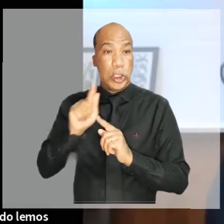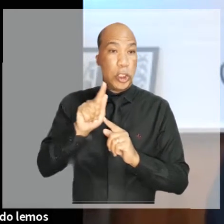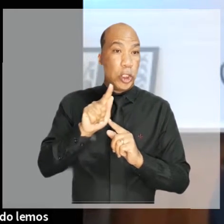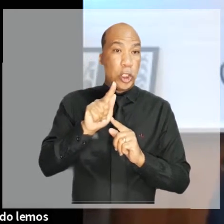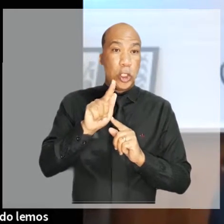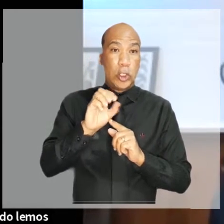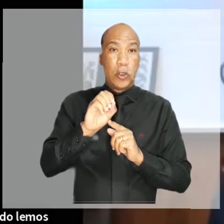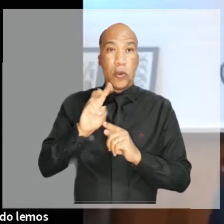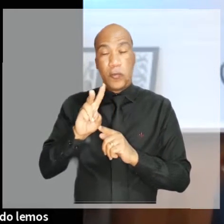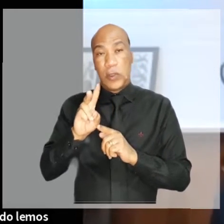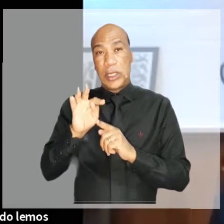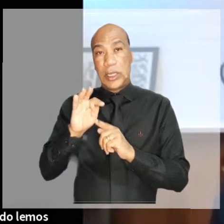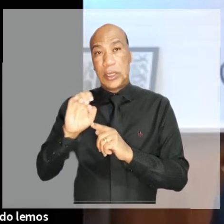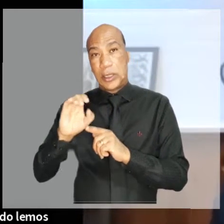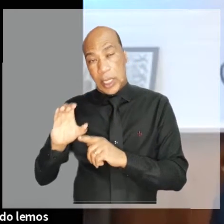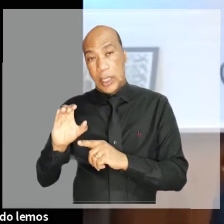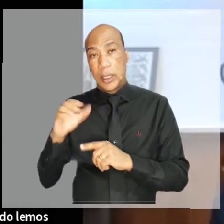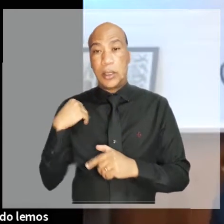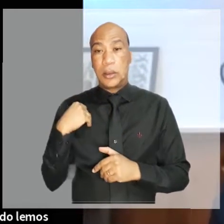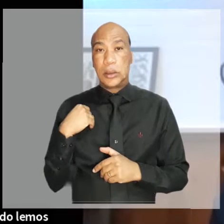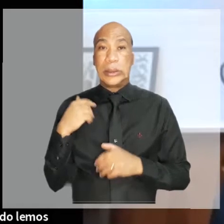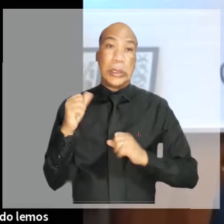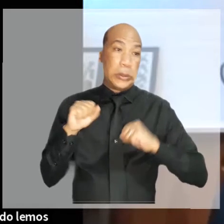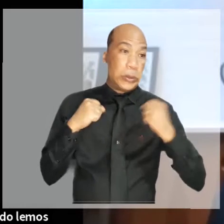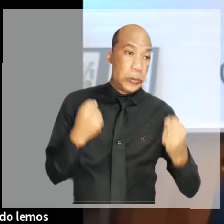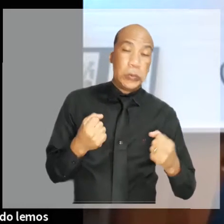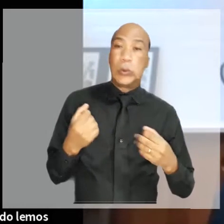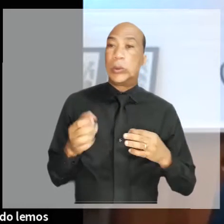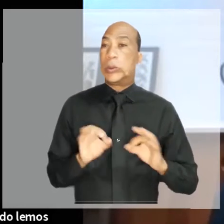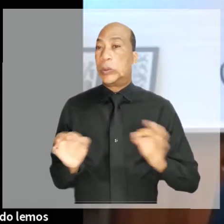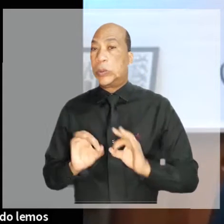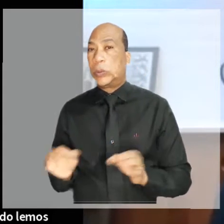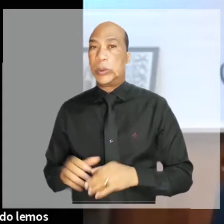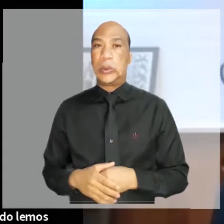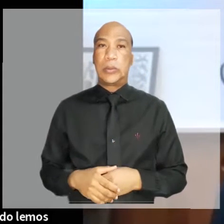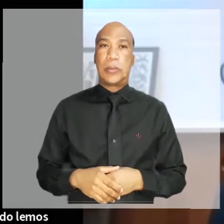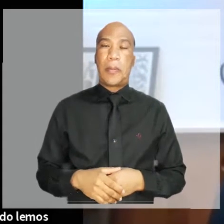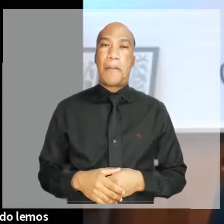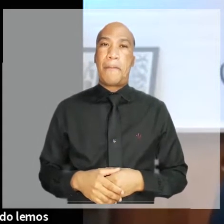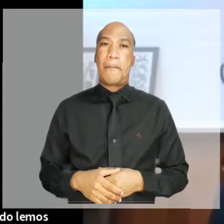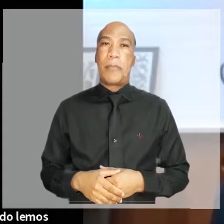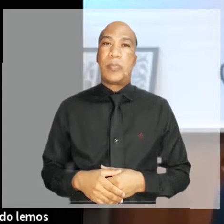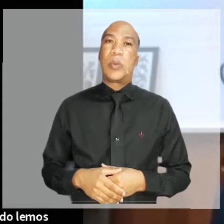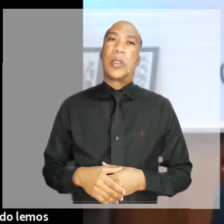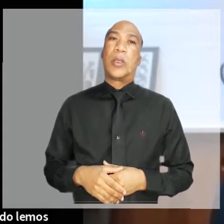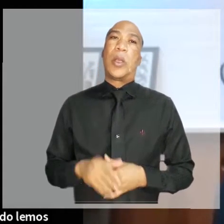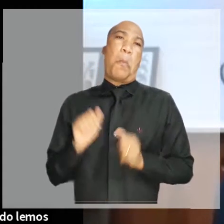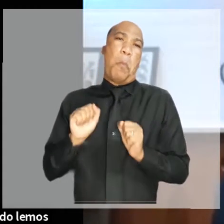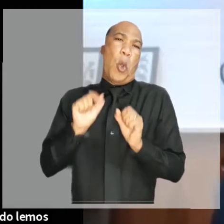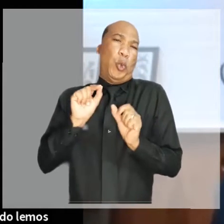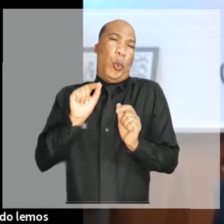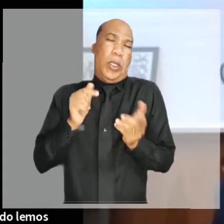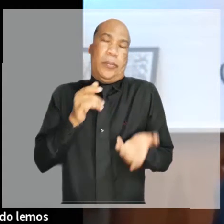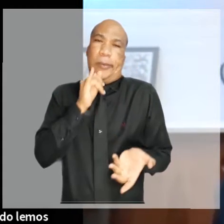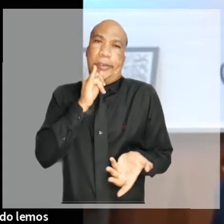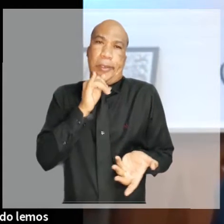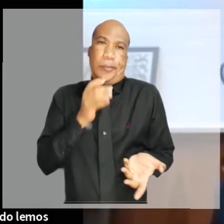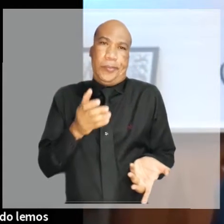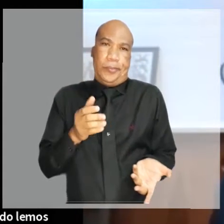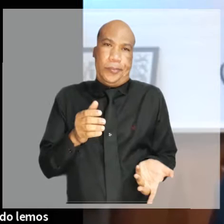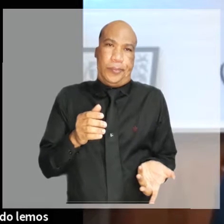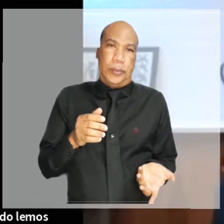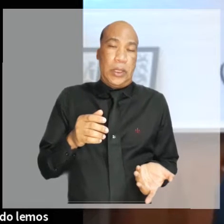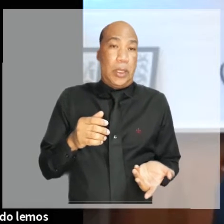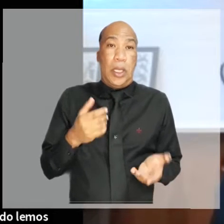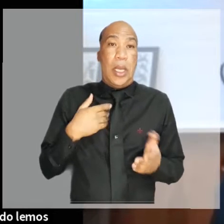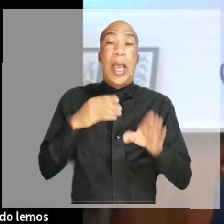de providências imediatas? Então, por exemplo, abertura de APIs, que é algo, por exemplo, o